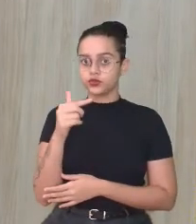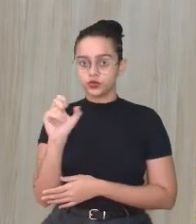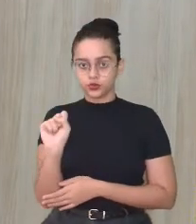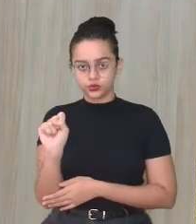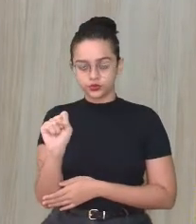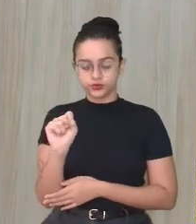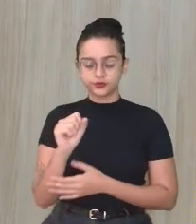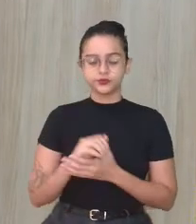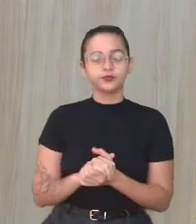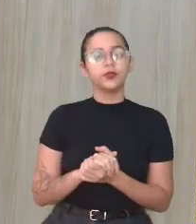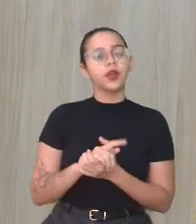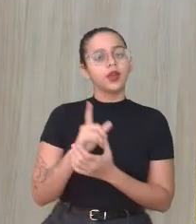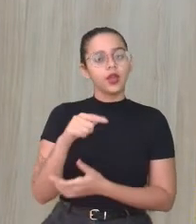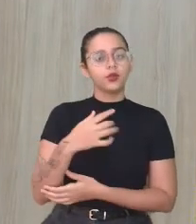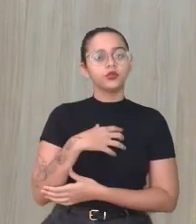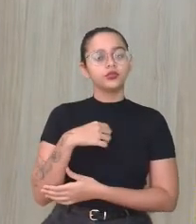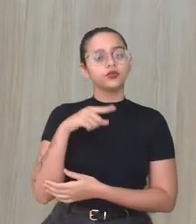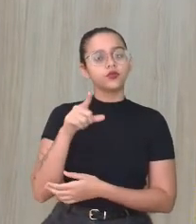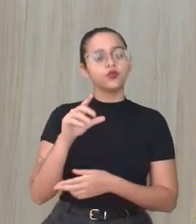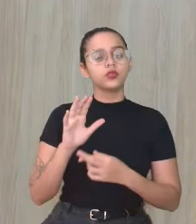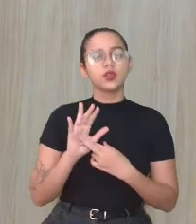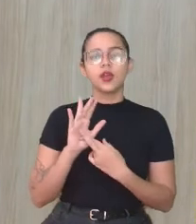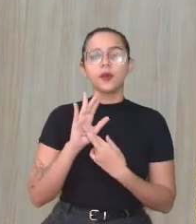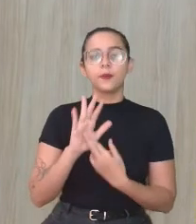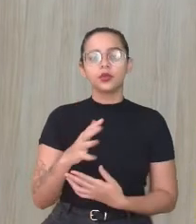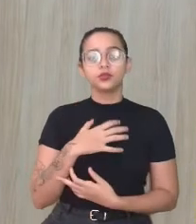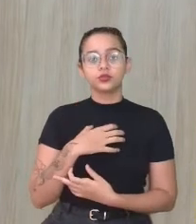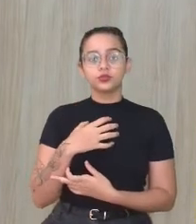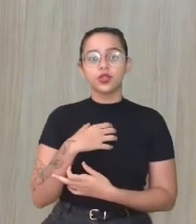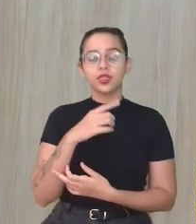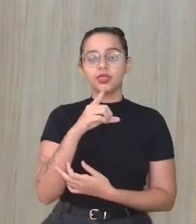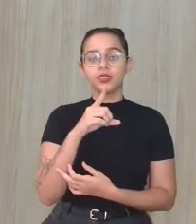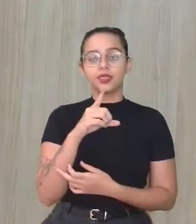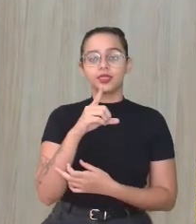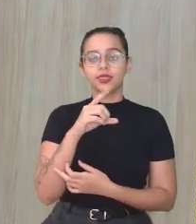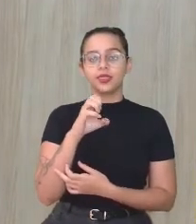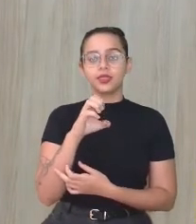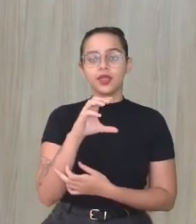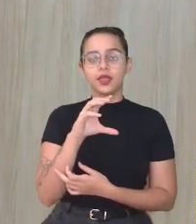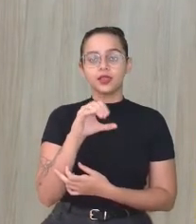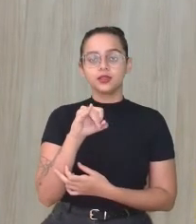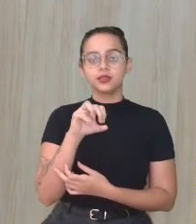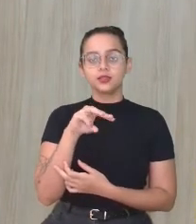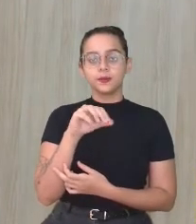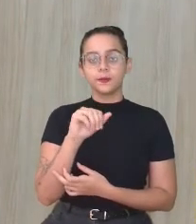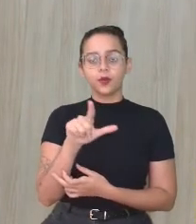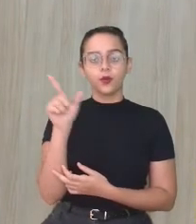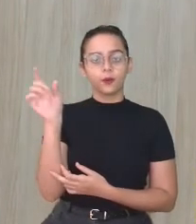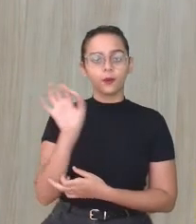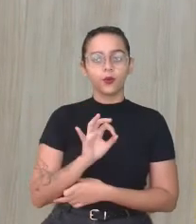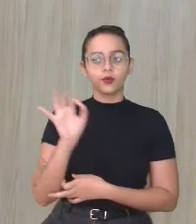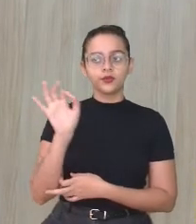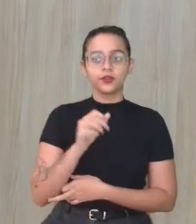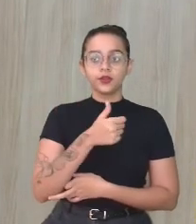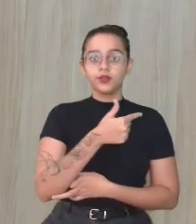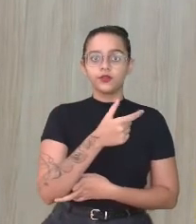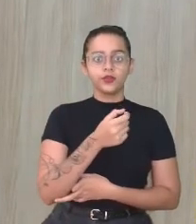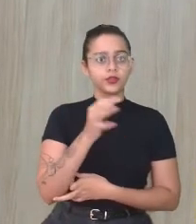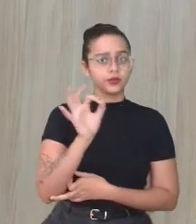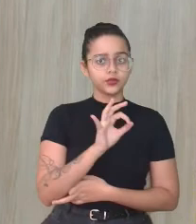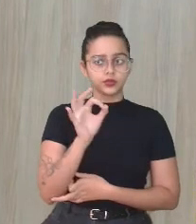0,28. Isso é a maneira de você representar na forma decimal essas porcentagens aí.